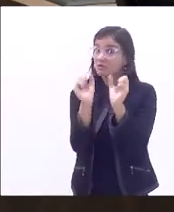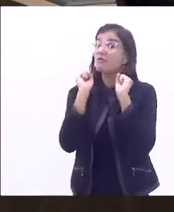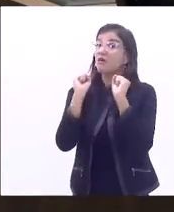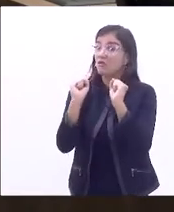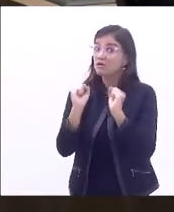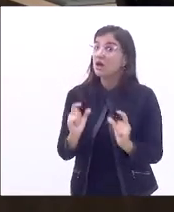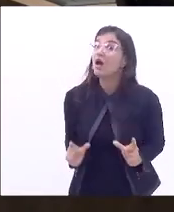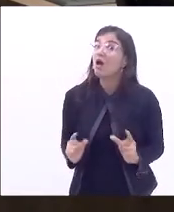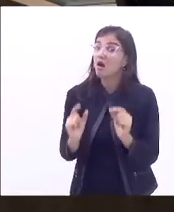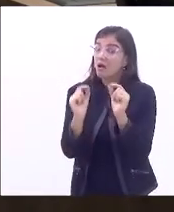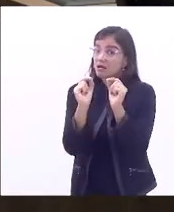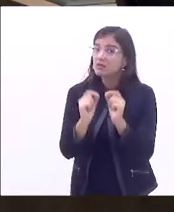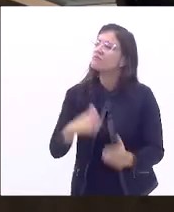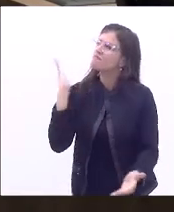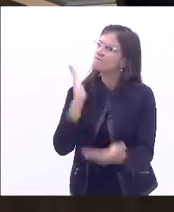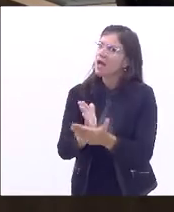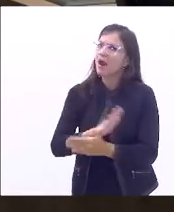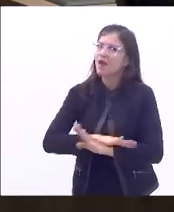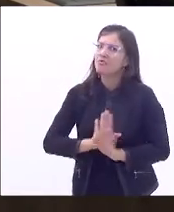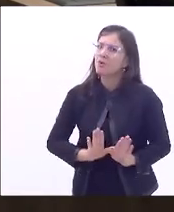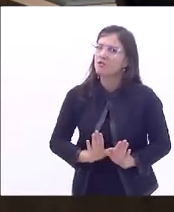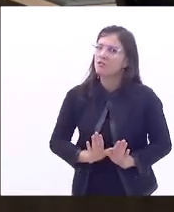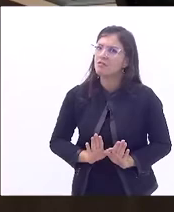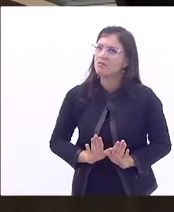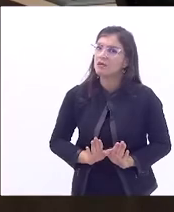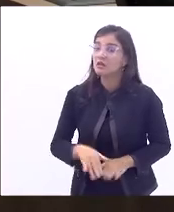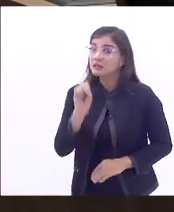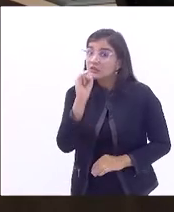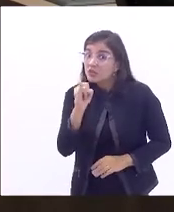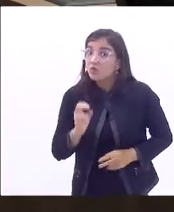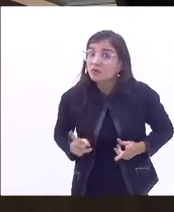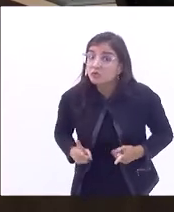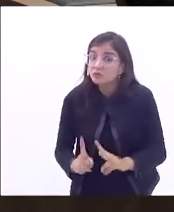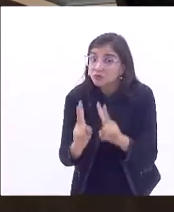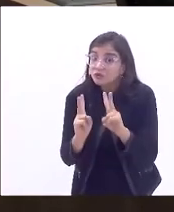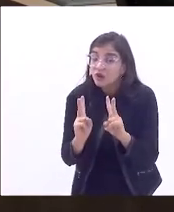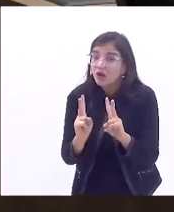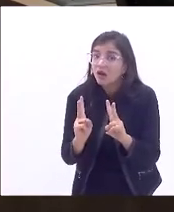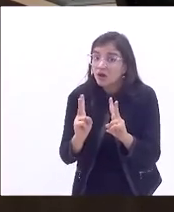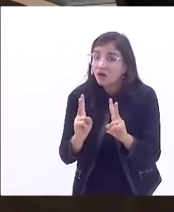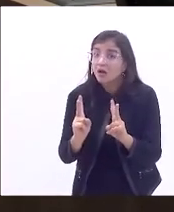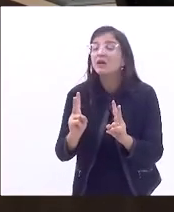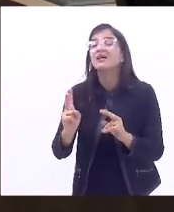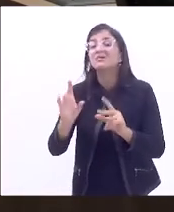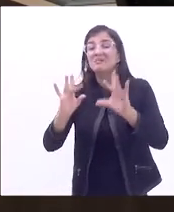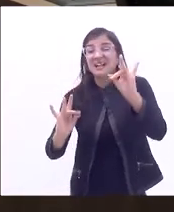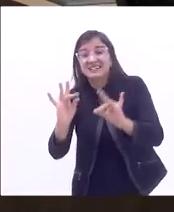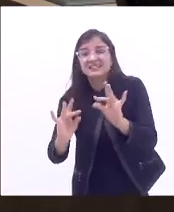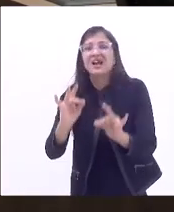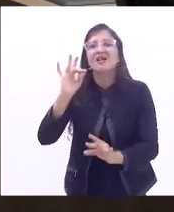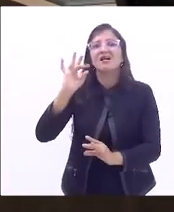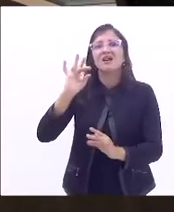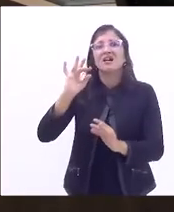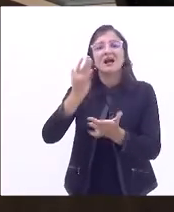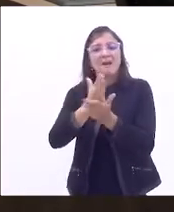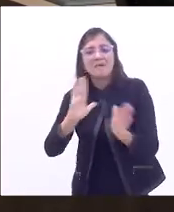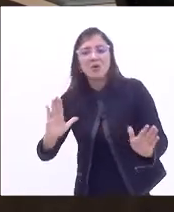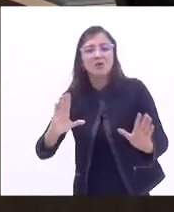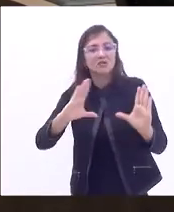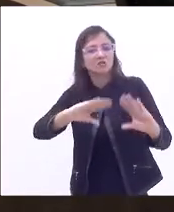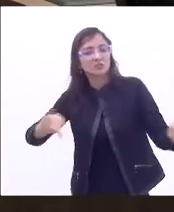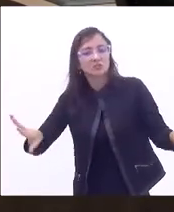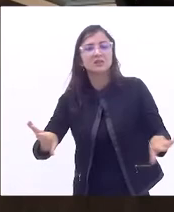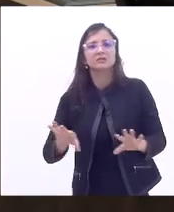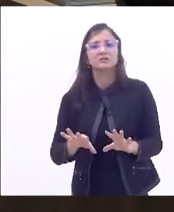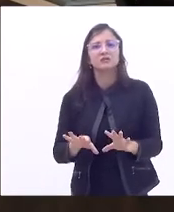Oeste, vai ter que parar. Se continuar acabando com os manguezais, vai ter que suspender essa